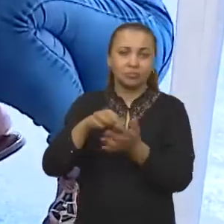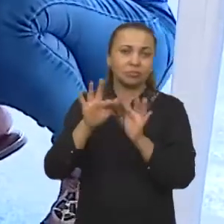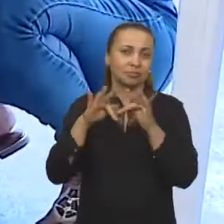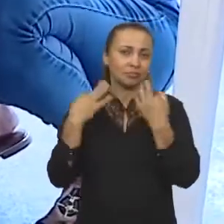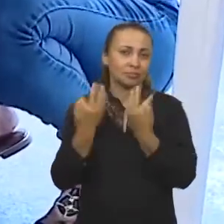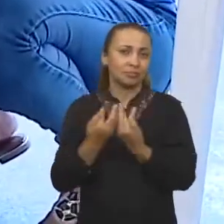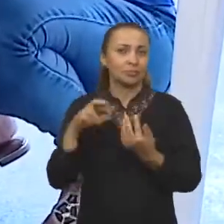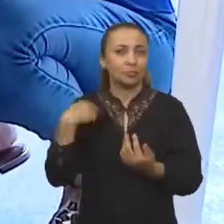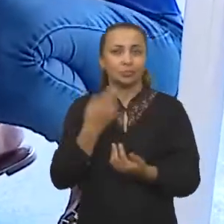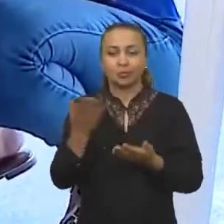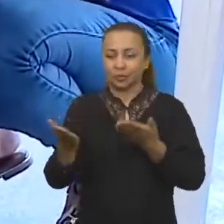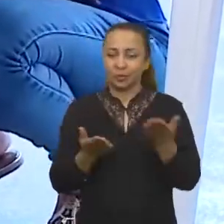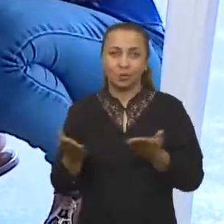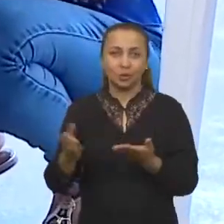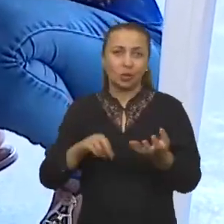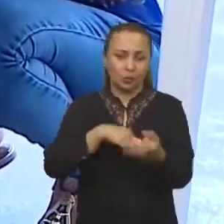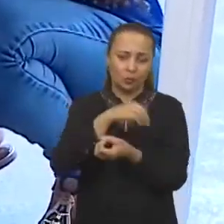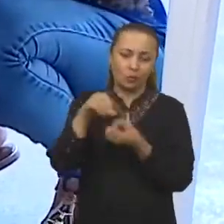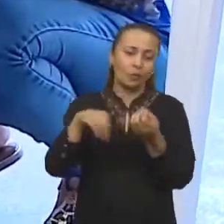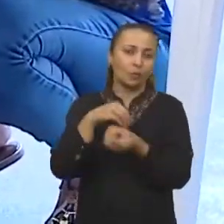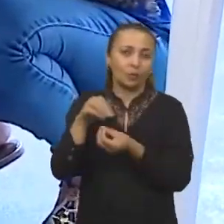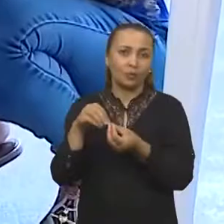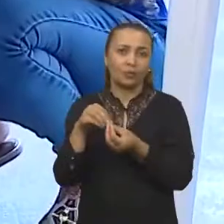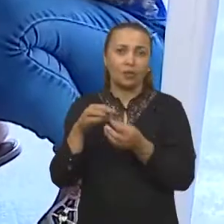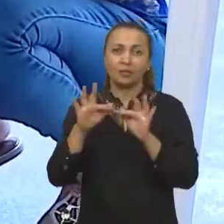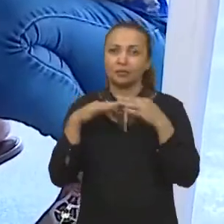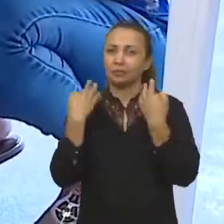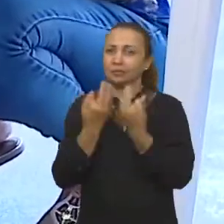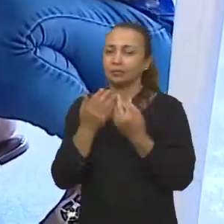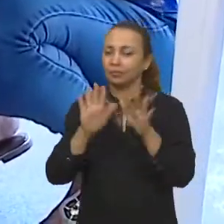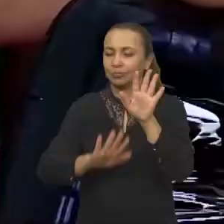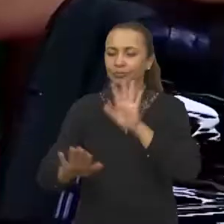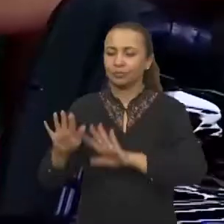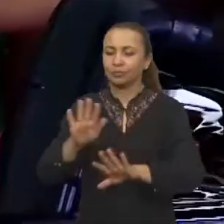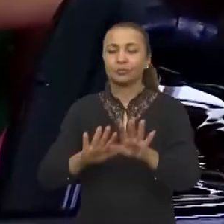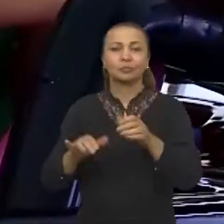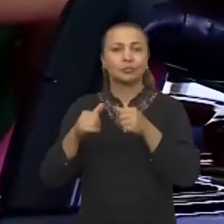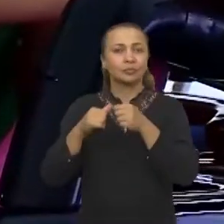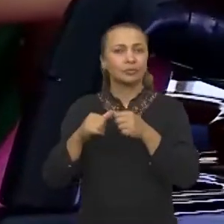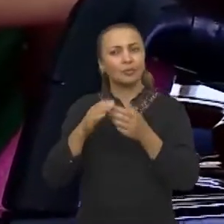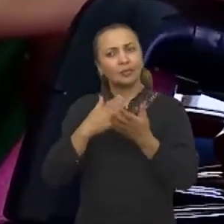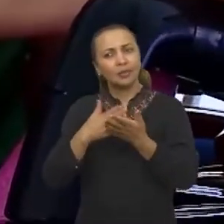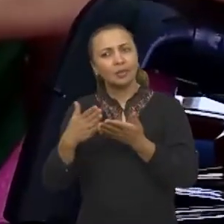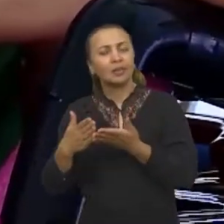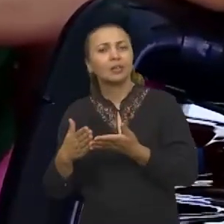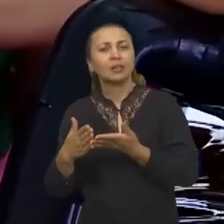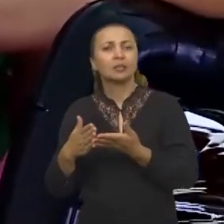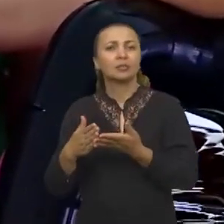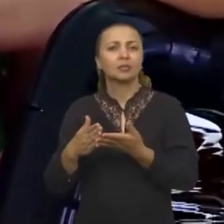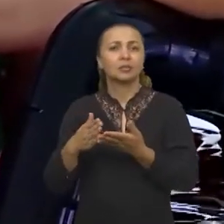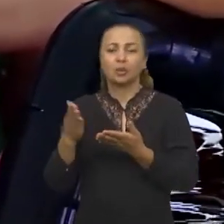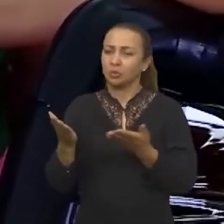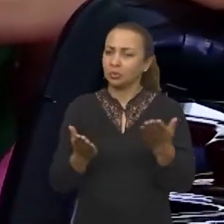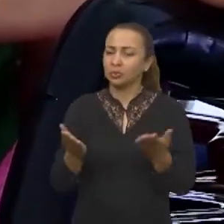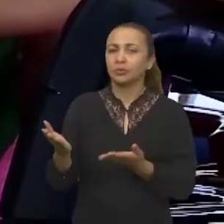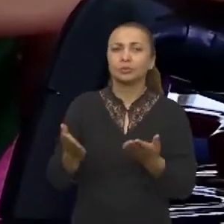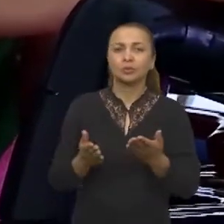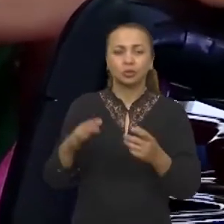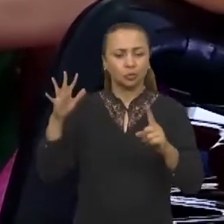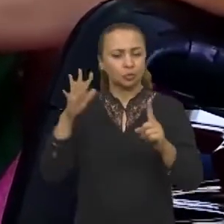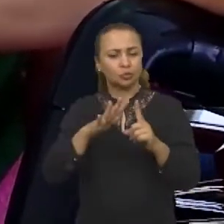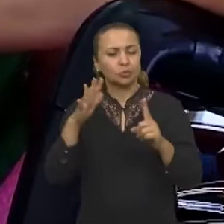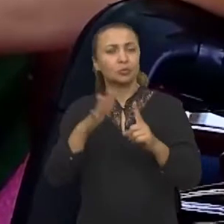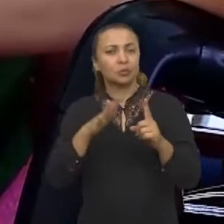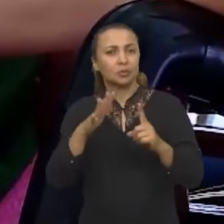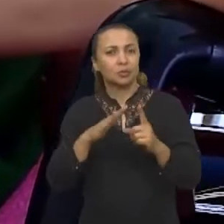família. O nosso serviço já estava com essa preocupação de envolver as famílias no cuidado. E aí começamos com o